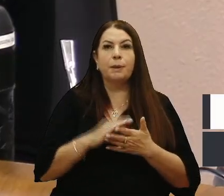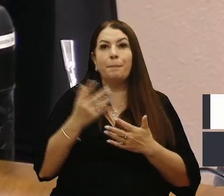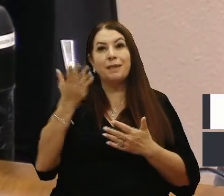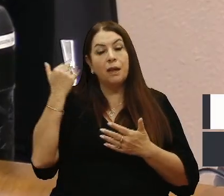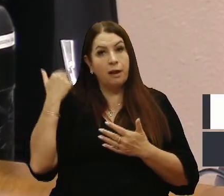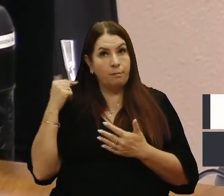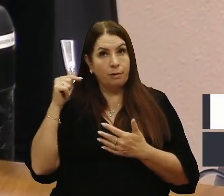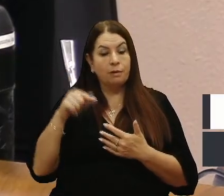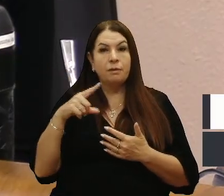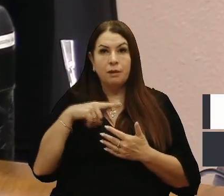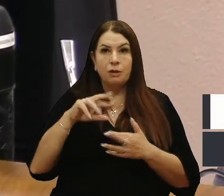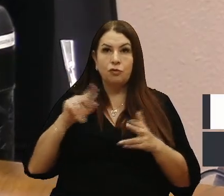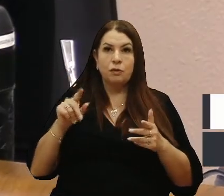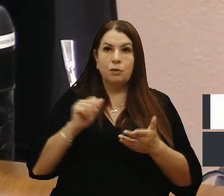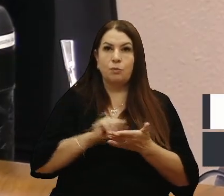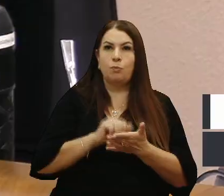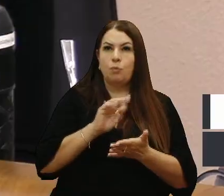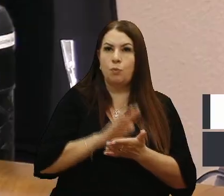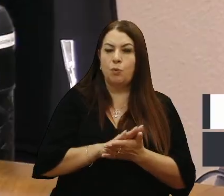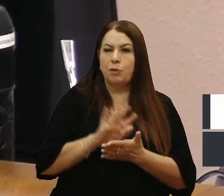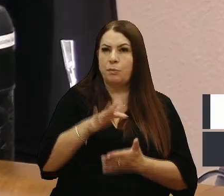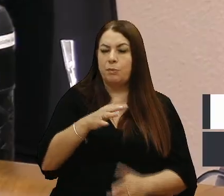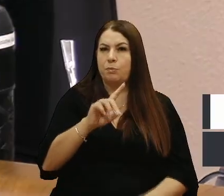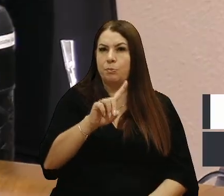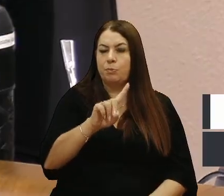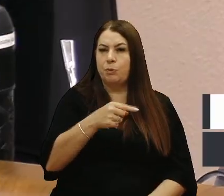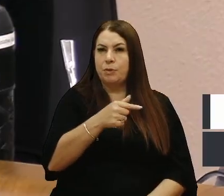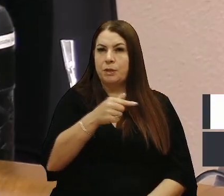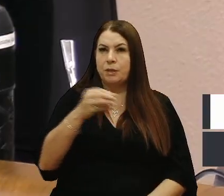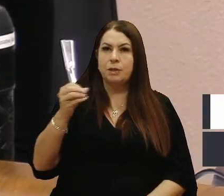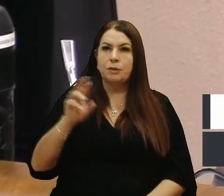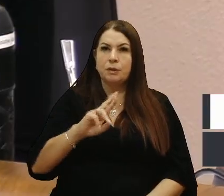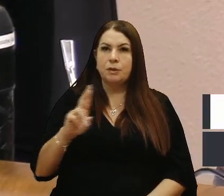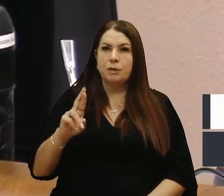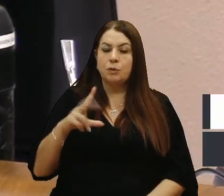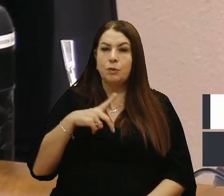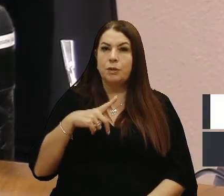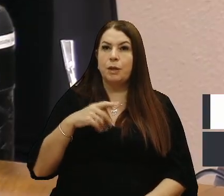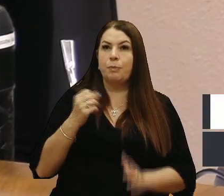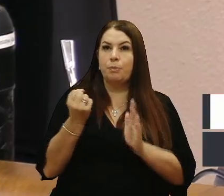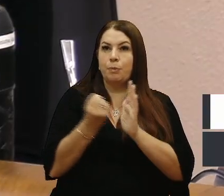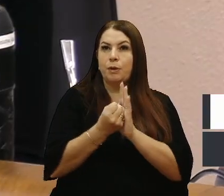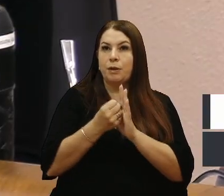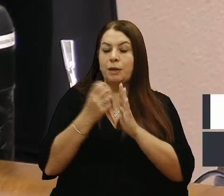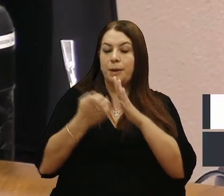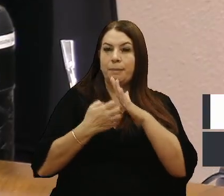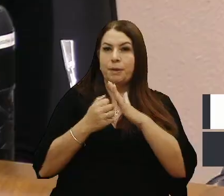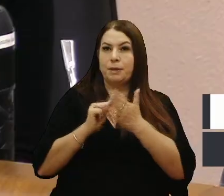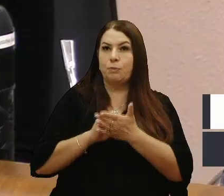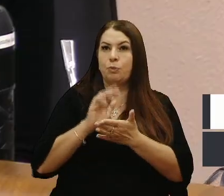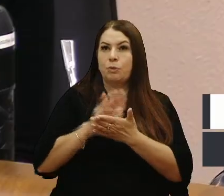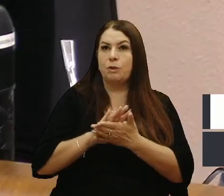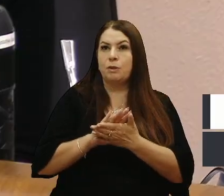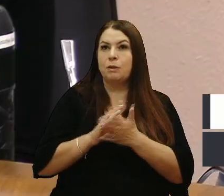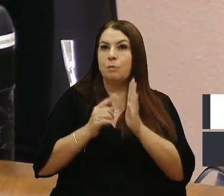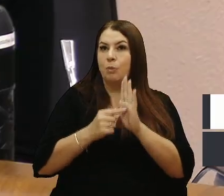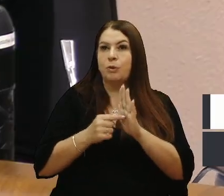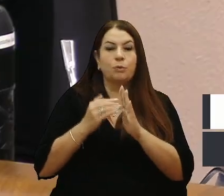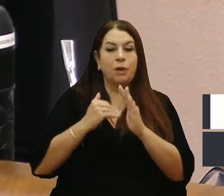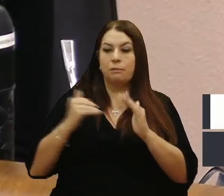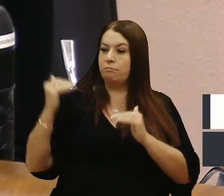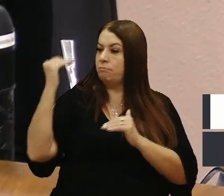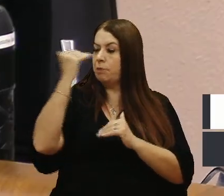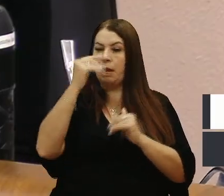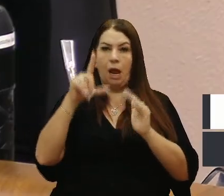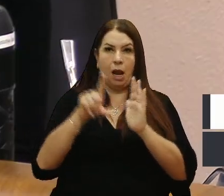época dele a gente teve várias multas aí, em torno de R$ 1.700. Quando a gente tem um simbolismo, a empresa sendo multada, mostra que ninguém está acima da lei ou que nenhuma